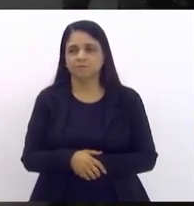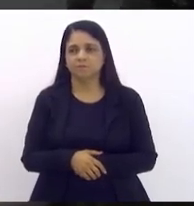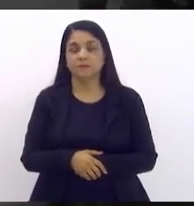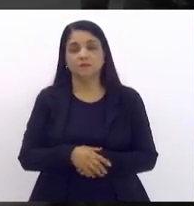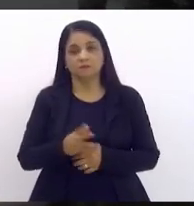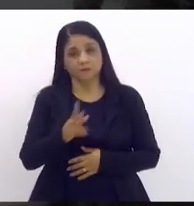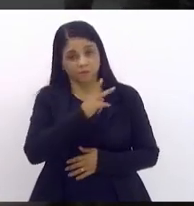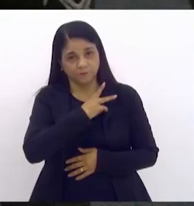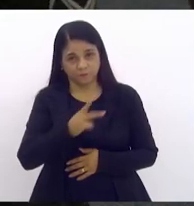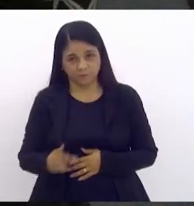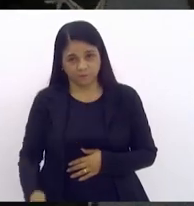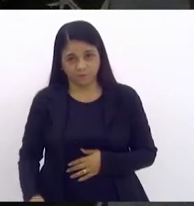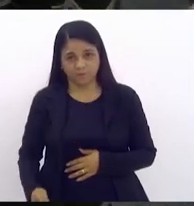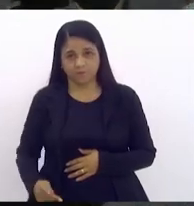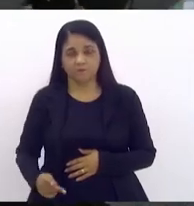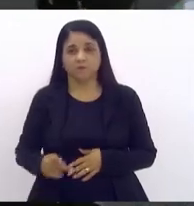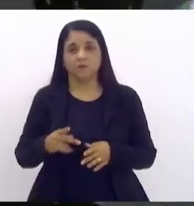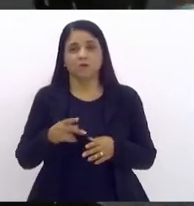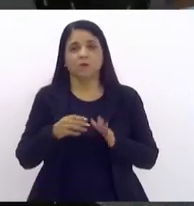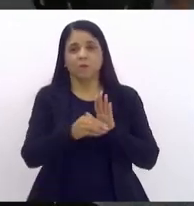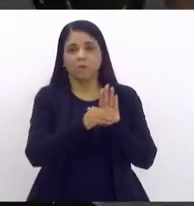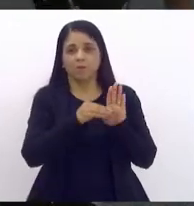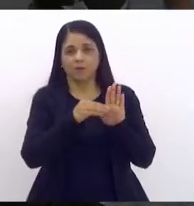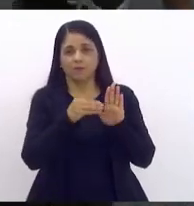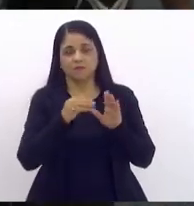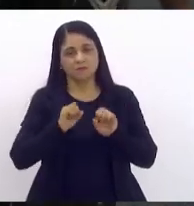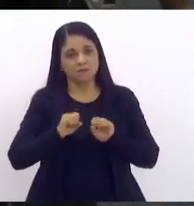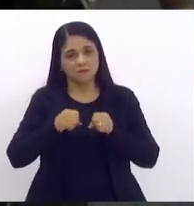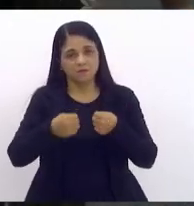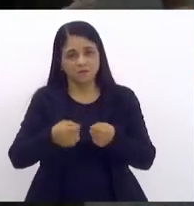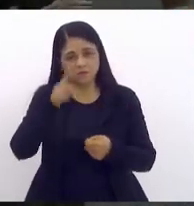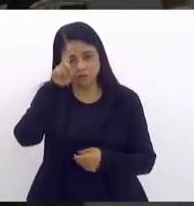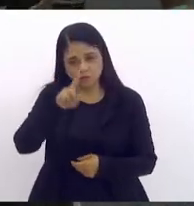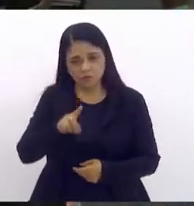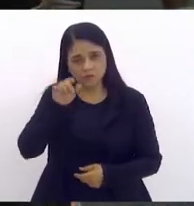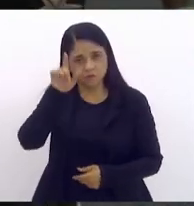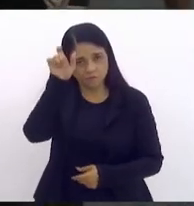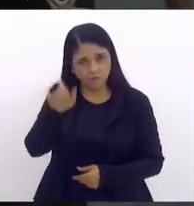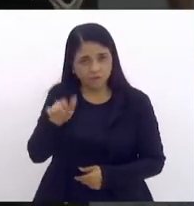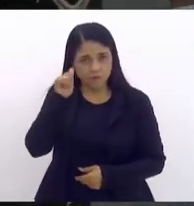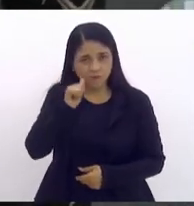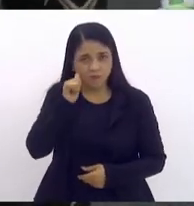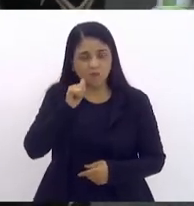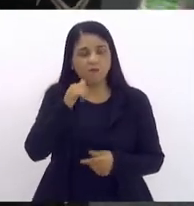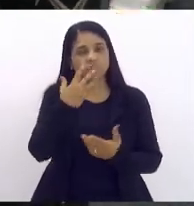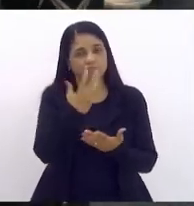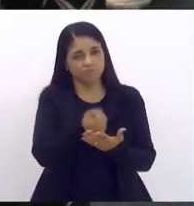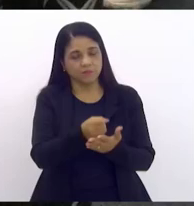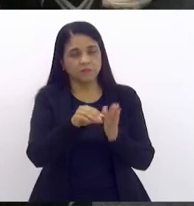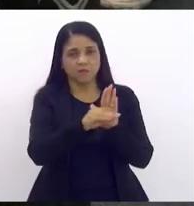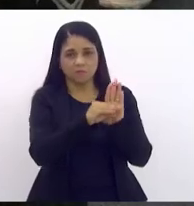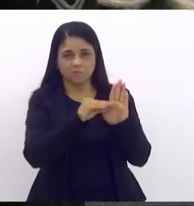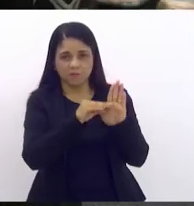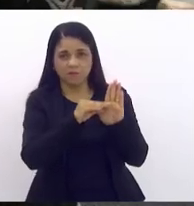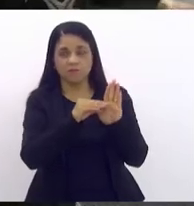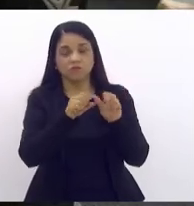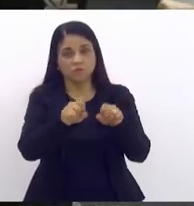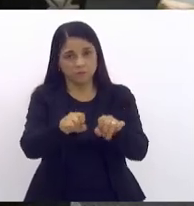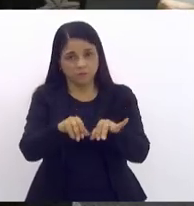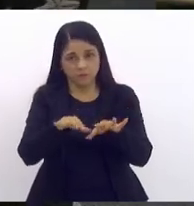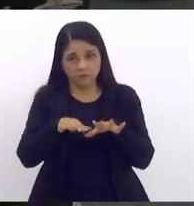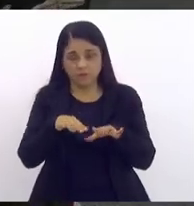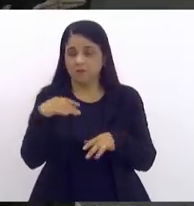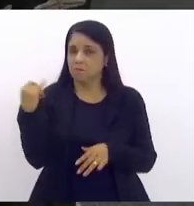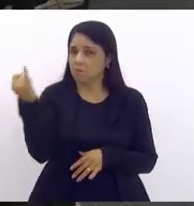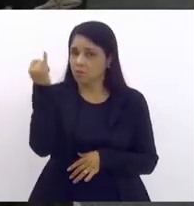Senhora Presidenta, o parecer da Comissão de Defesa dos Direitos da Mulher é favorável às emendas de plenário. Importante